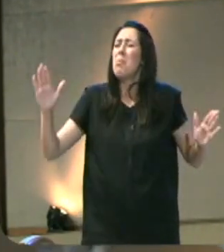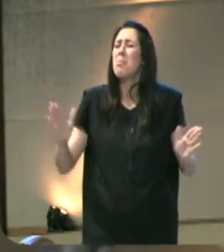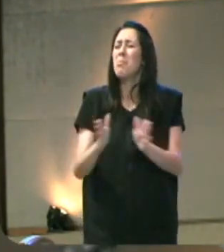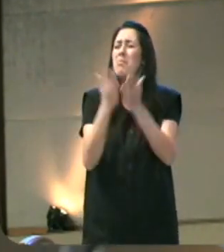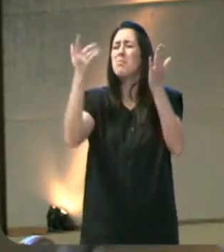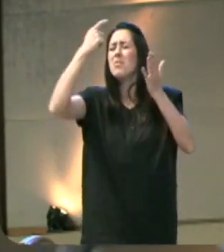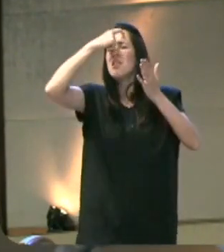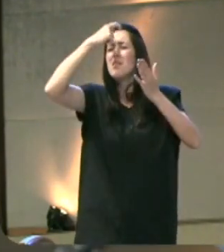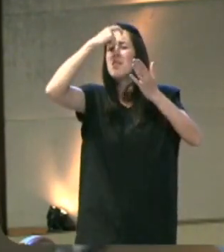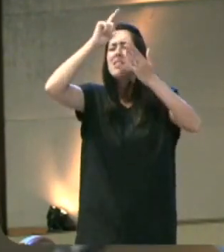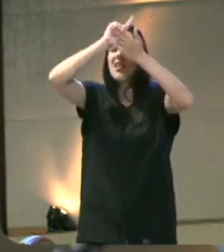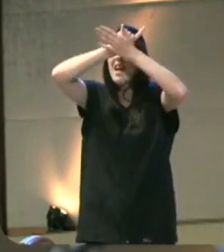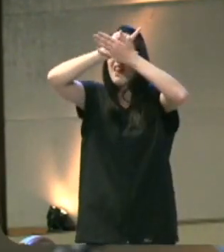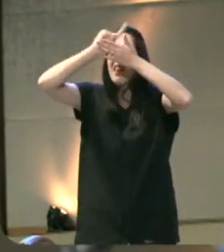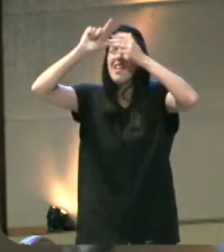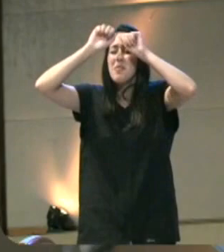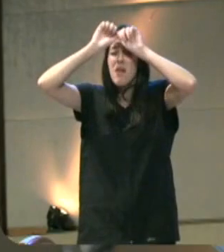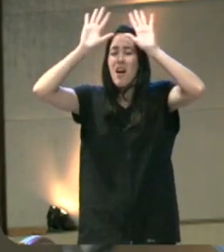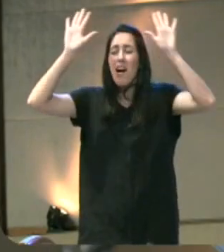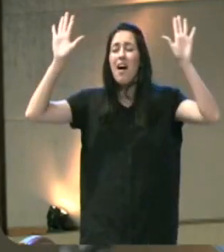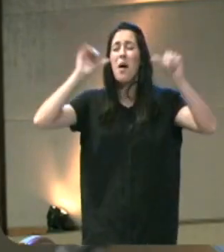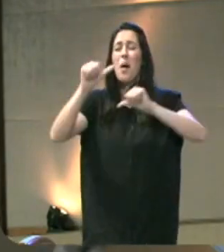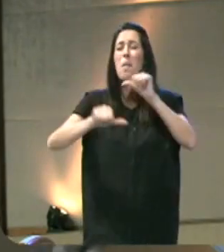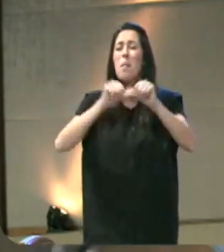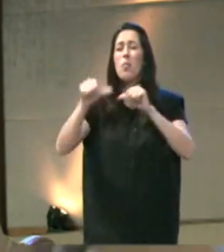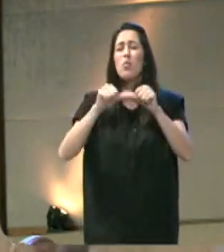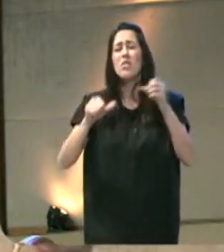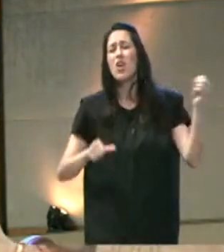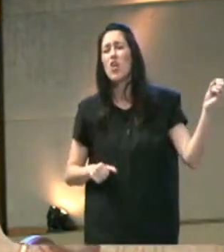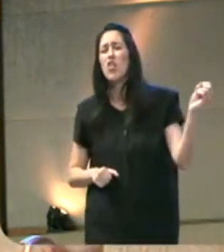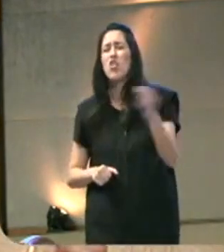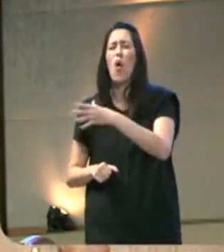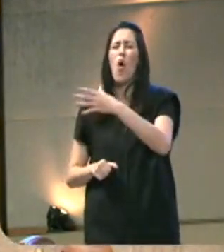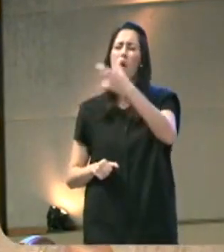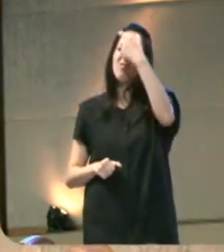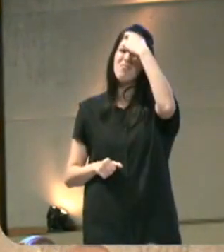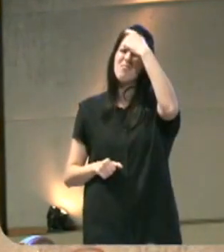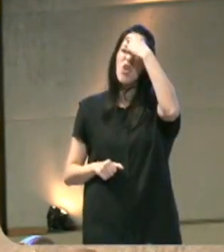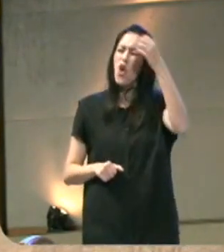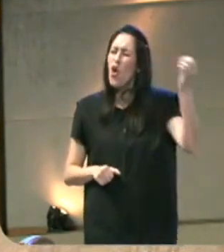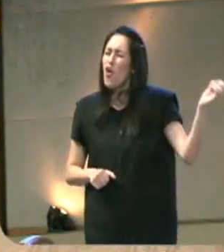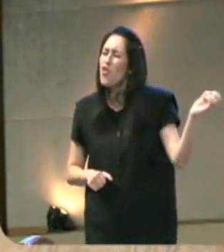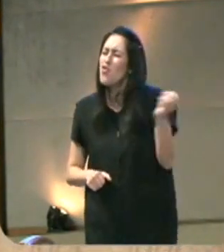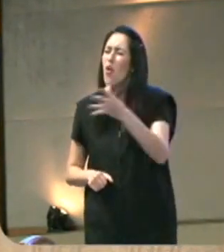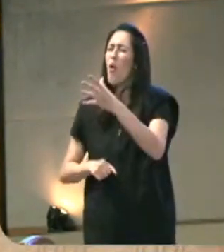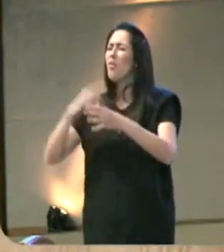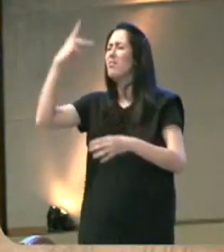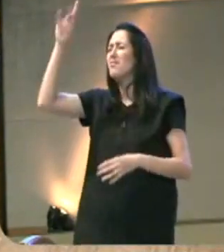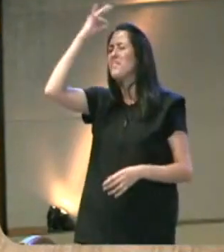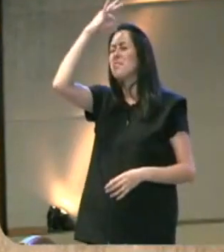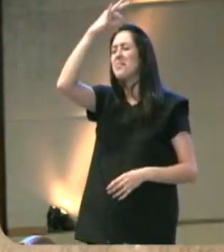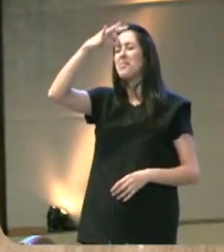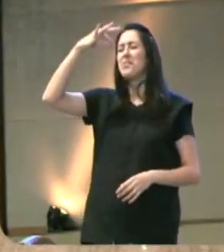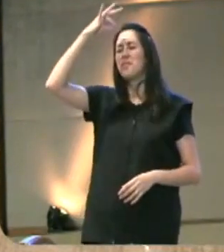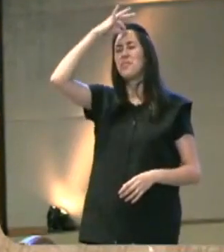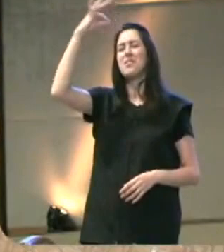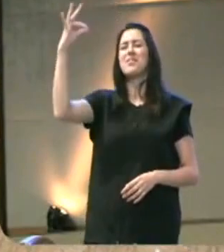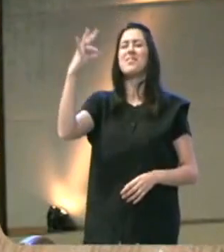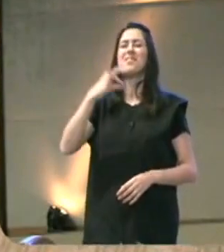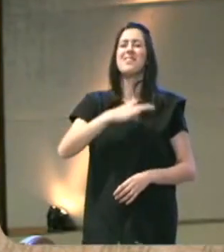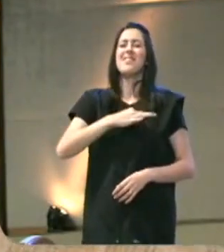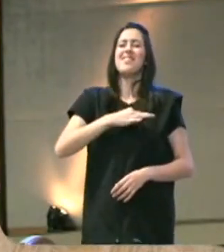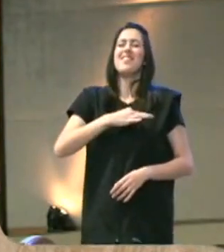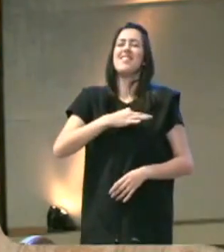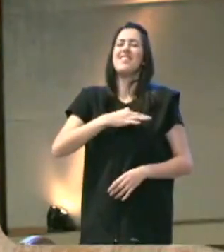clara, límpida, a ponto de os pensamentos serem levados pelo teu Espírito à presença